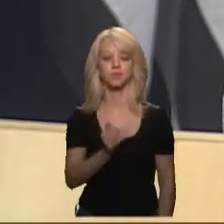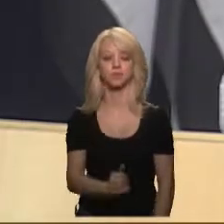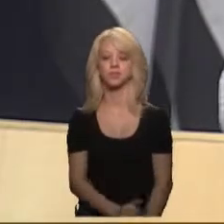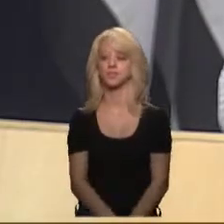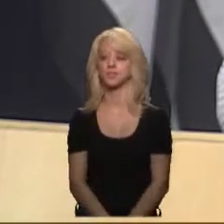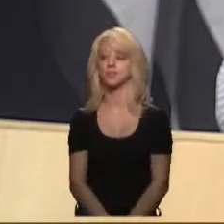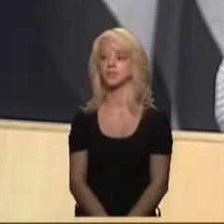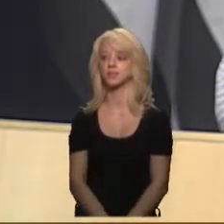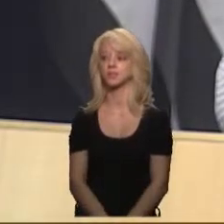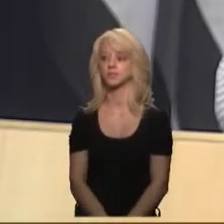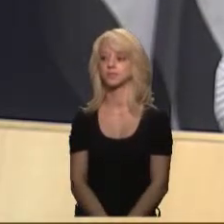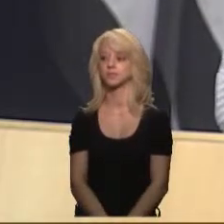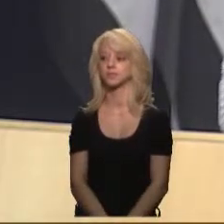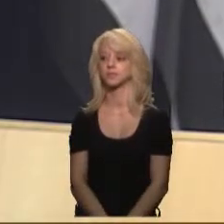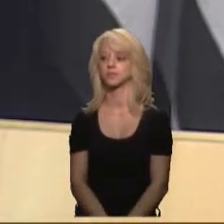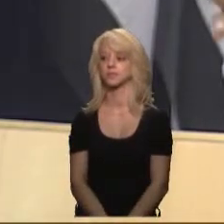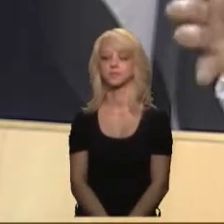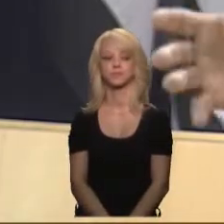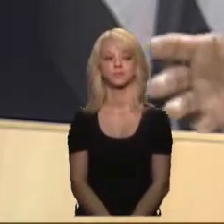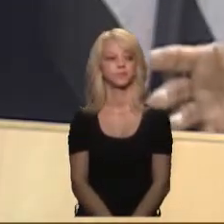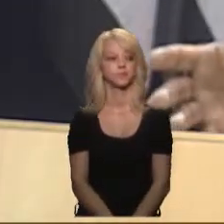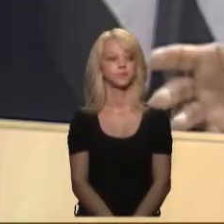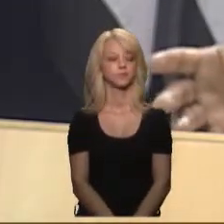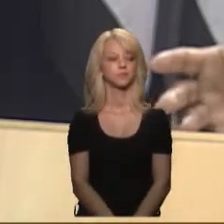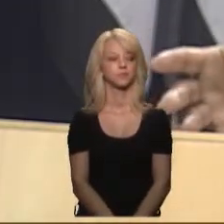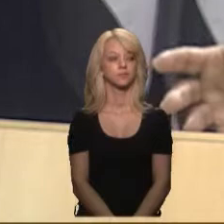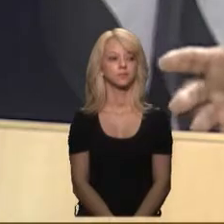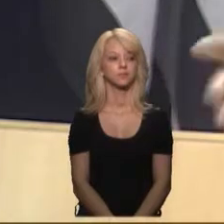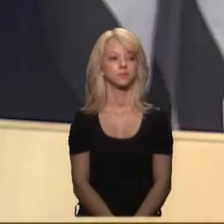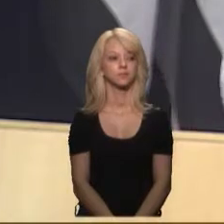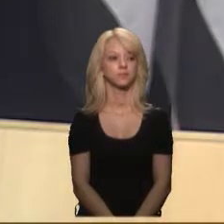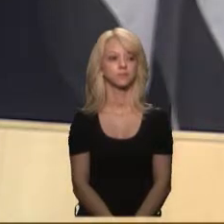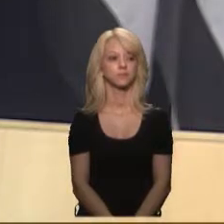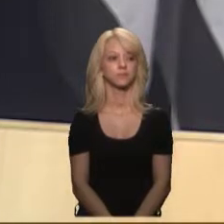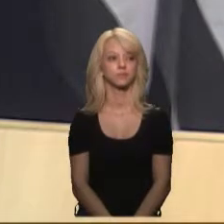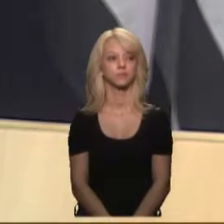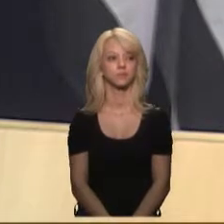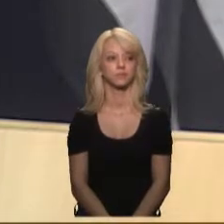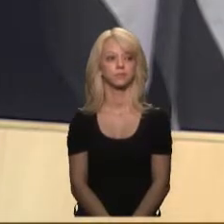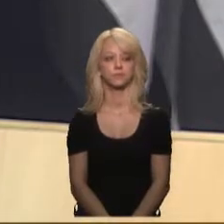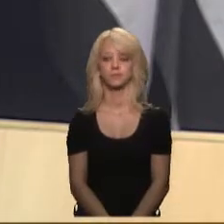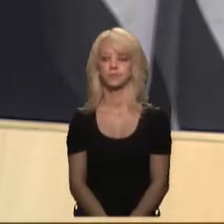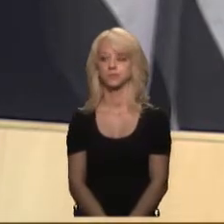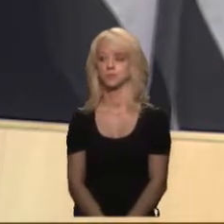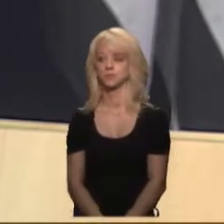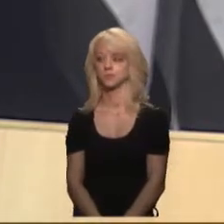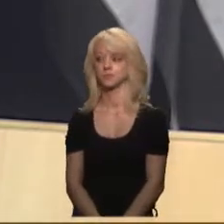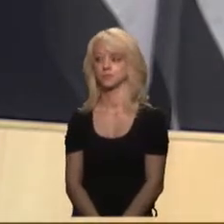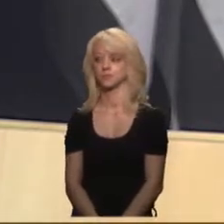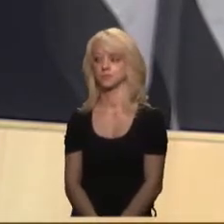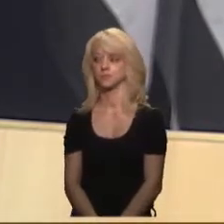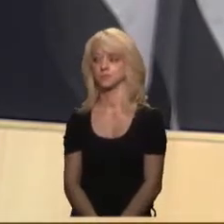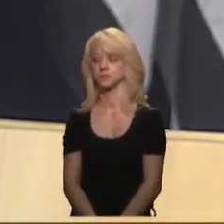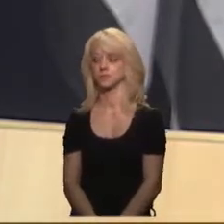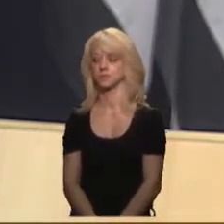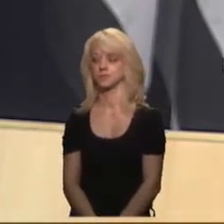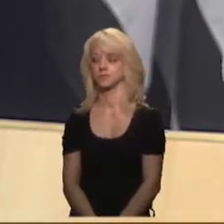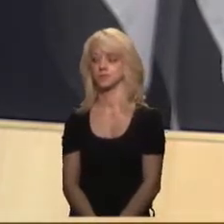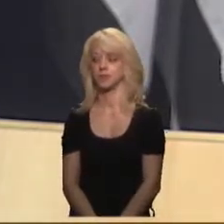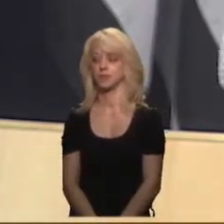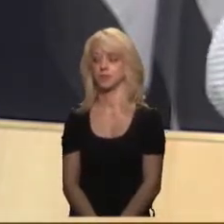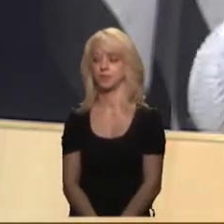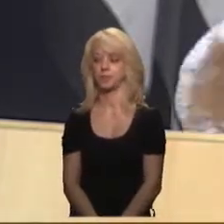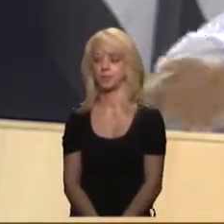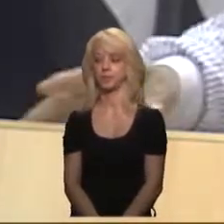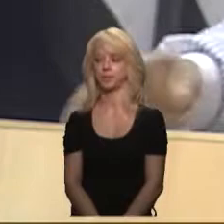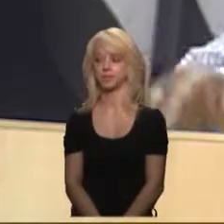Quem não trabalha também não come. Eu, quando as pessoas chegam lá pedindo as coisas para mim, lá no escritório ou em